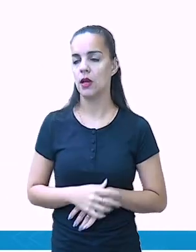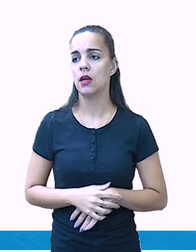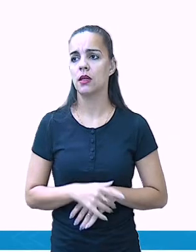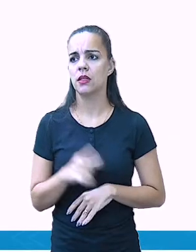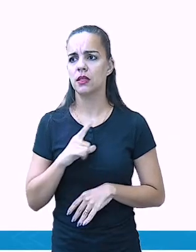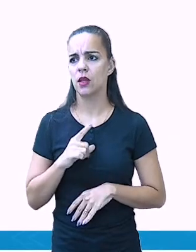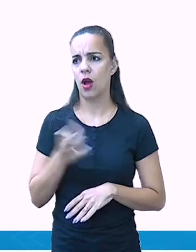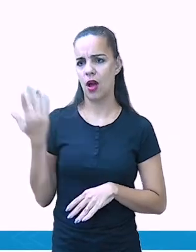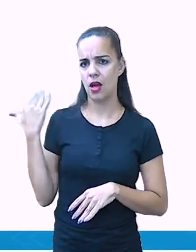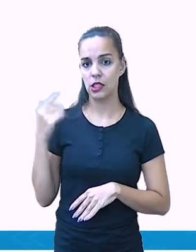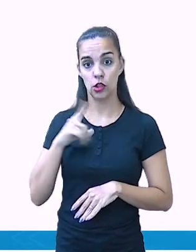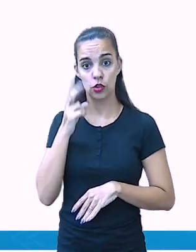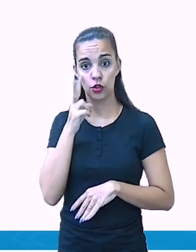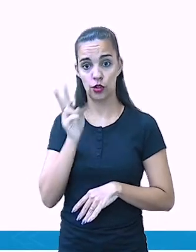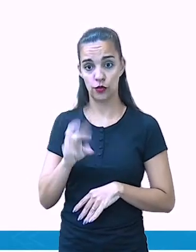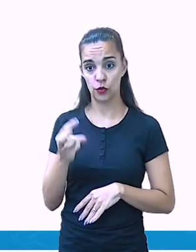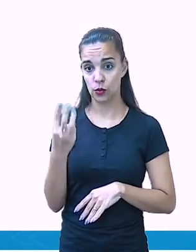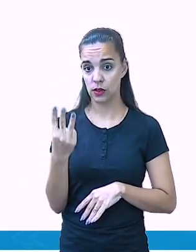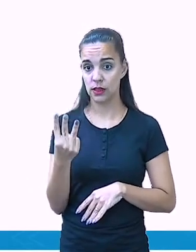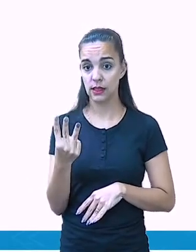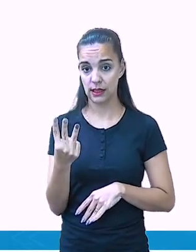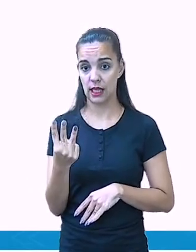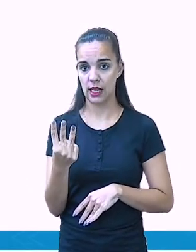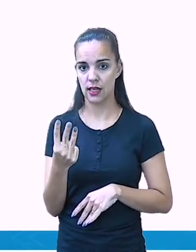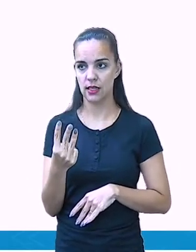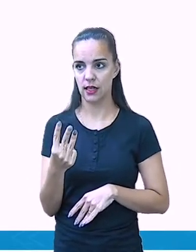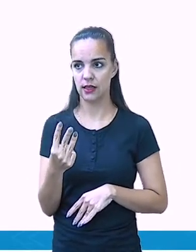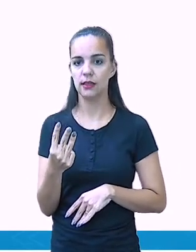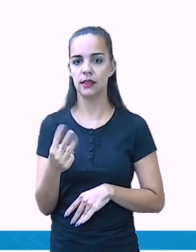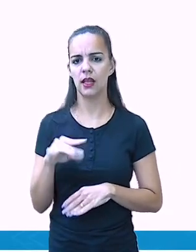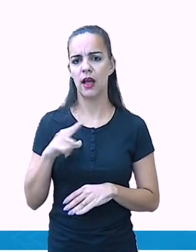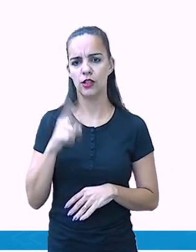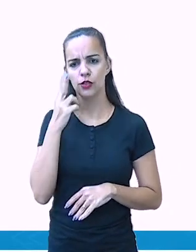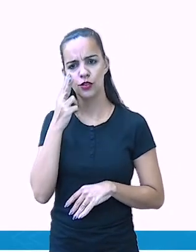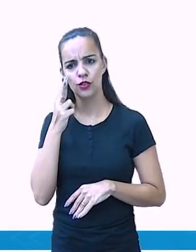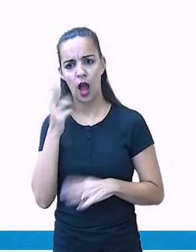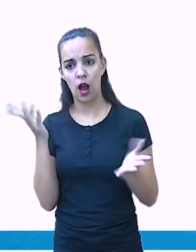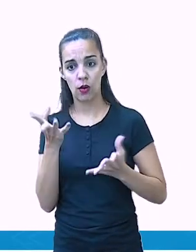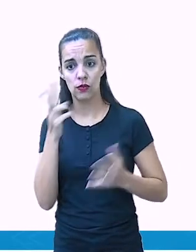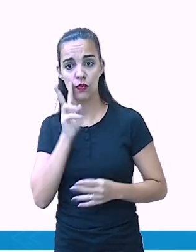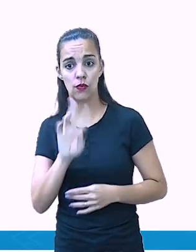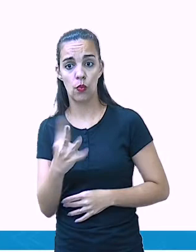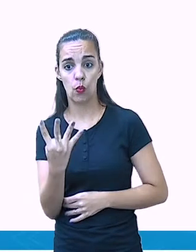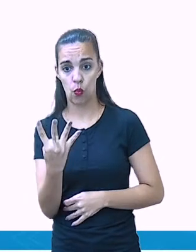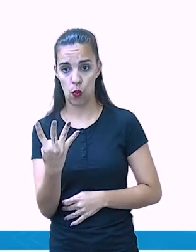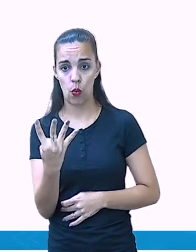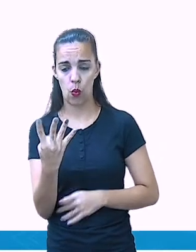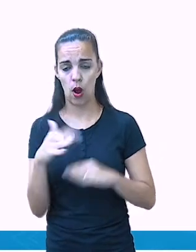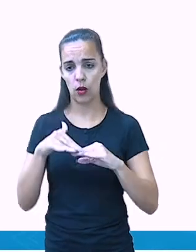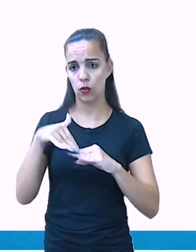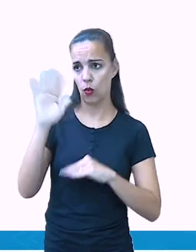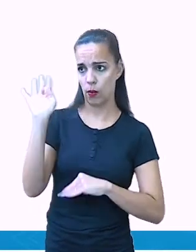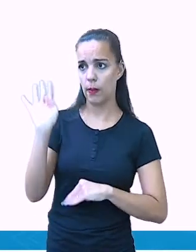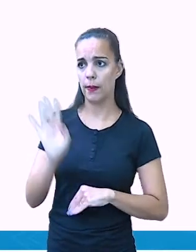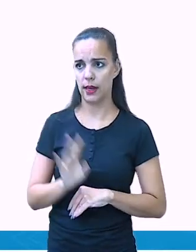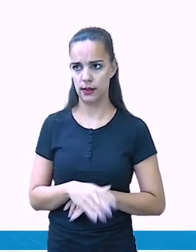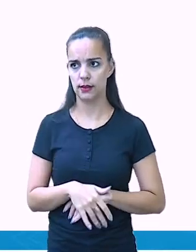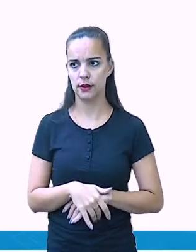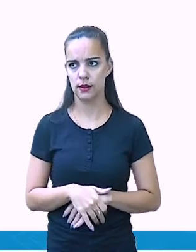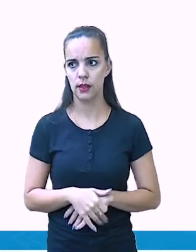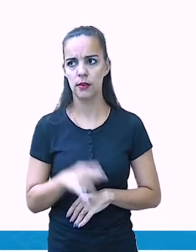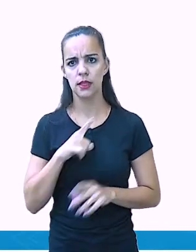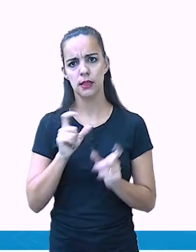sílabas e 4 sílabas ou mais. Então, todas que têm mais 4 ou